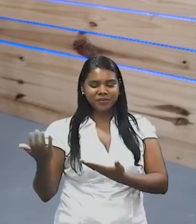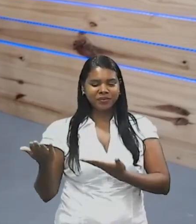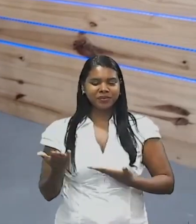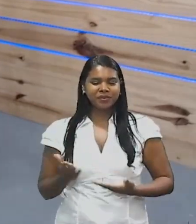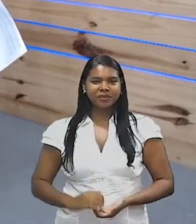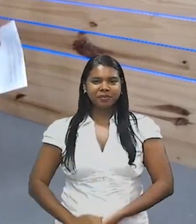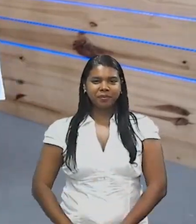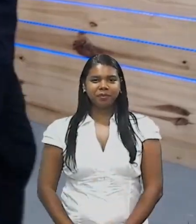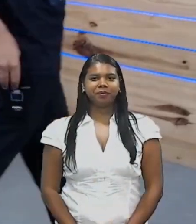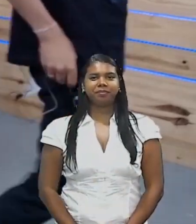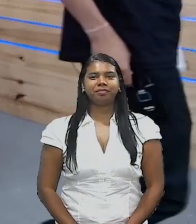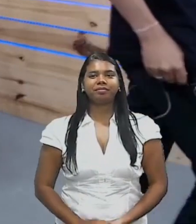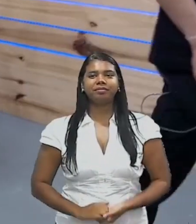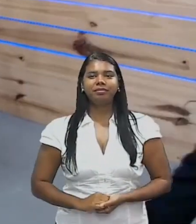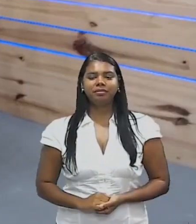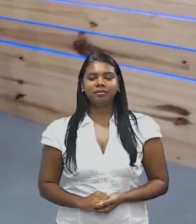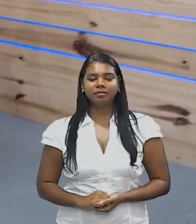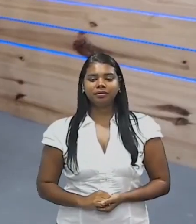vontade.